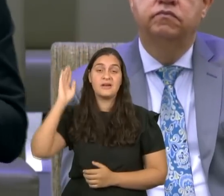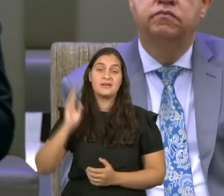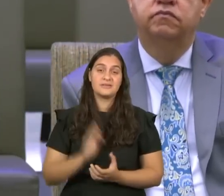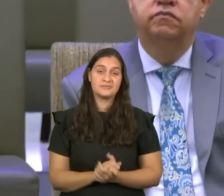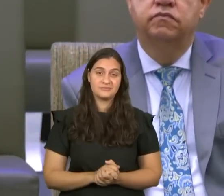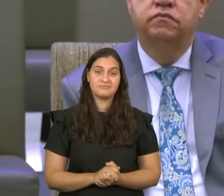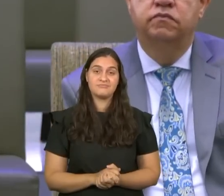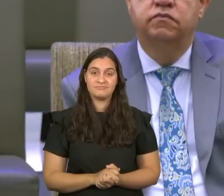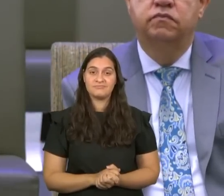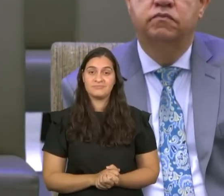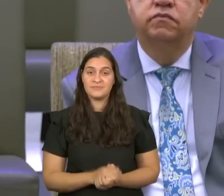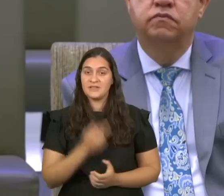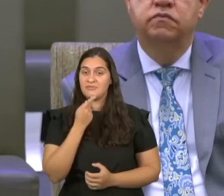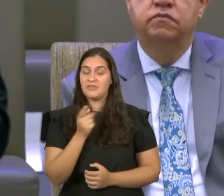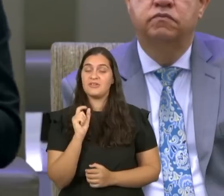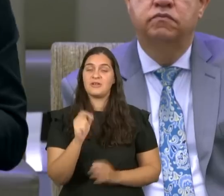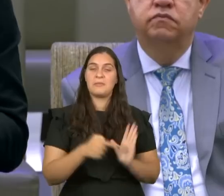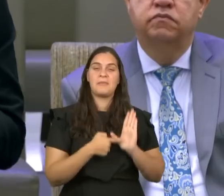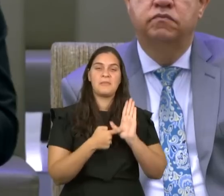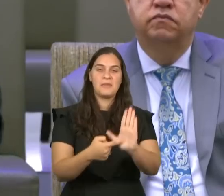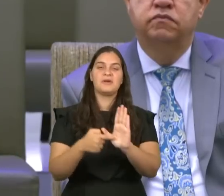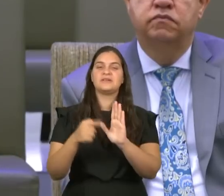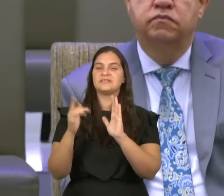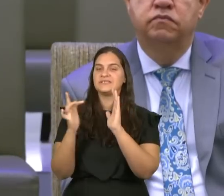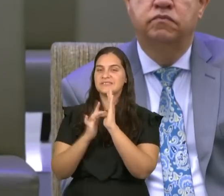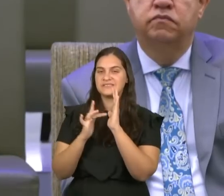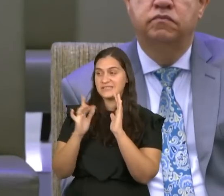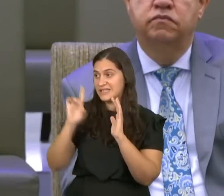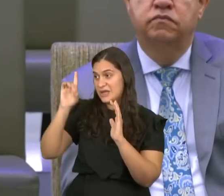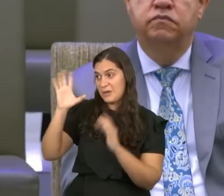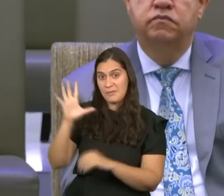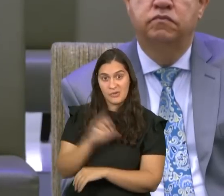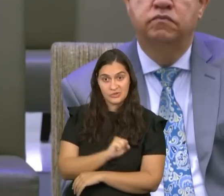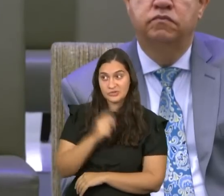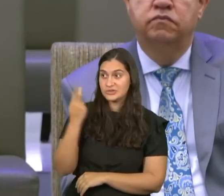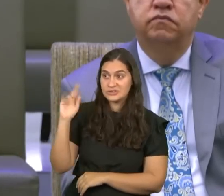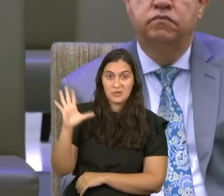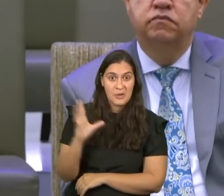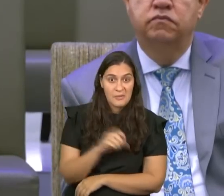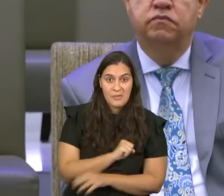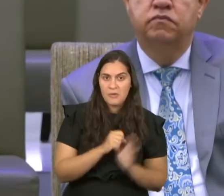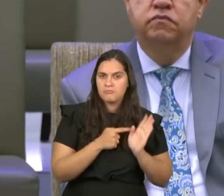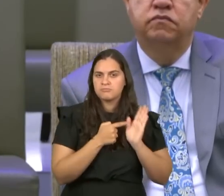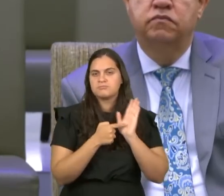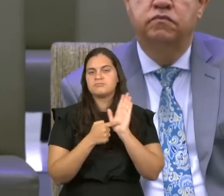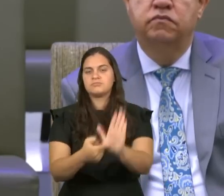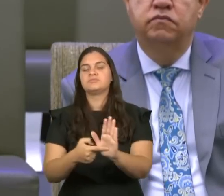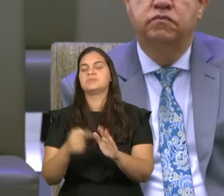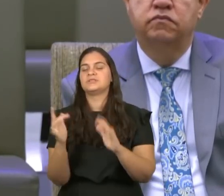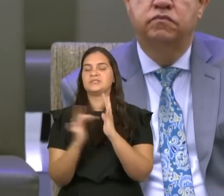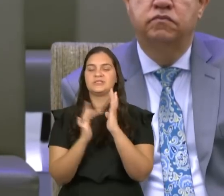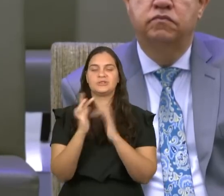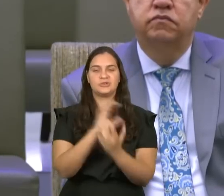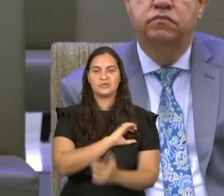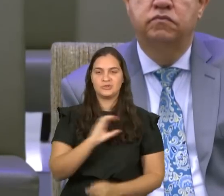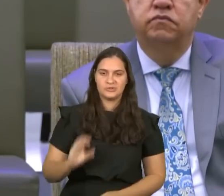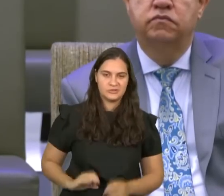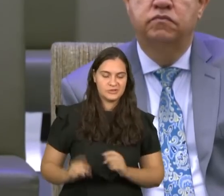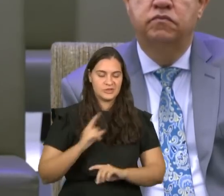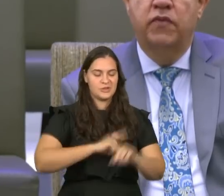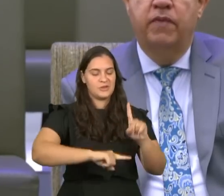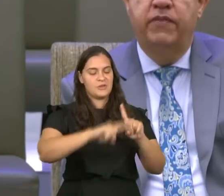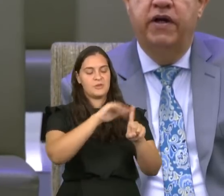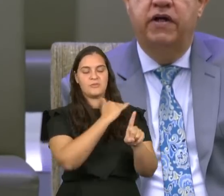dizendo que Deus provou o seu amor para conosco em que Cristo Jesus morreu por nós sendo